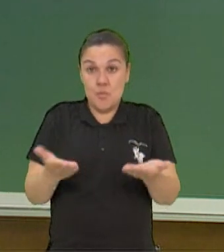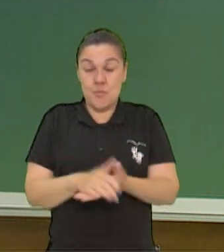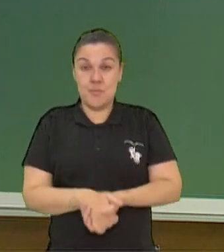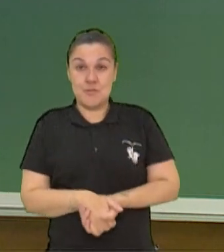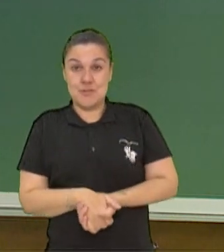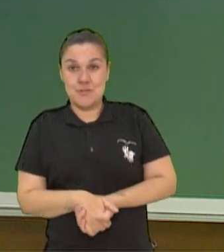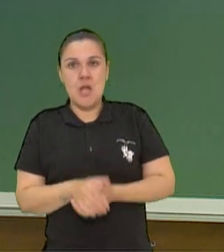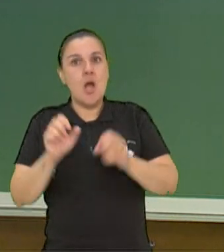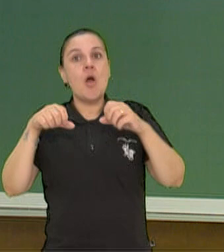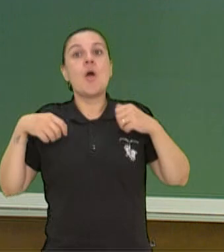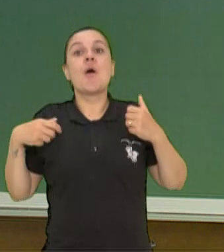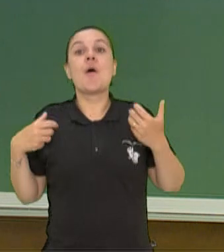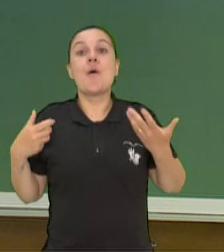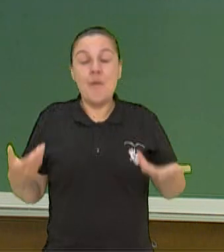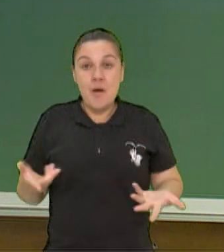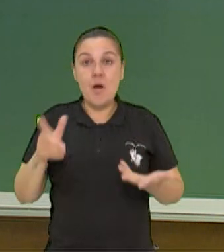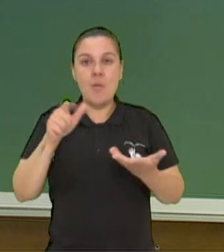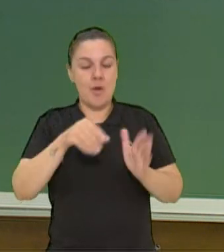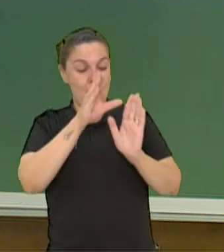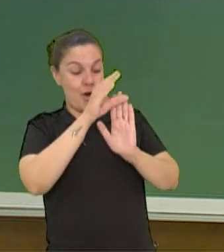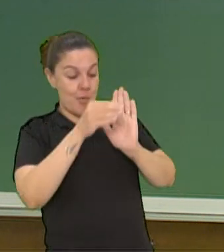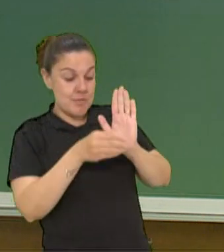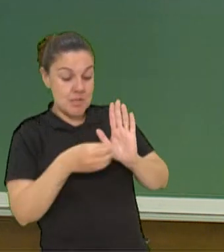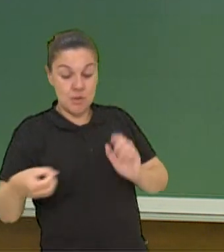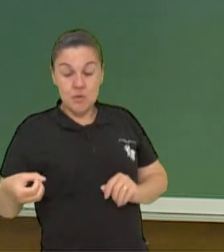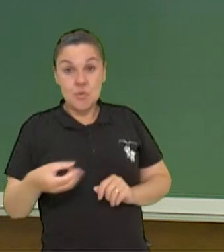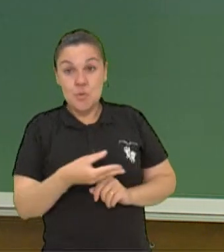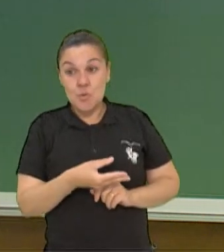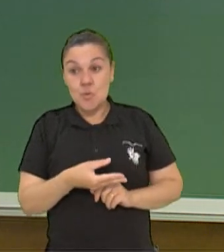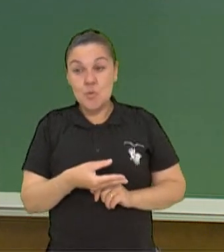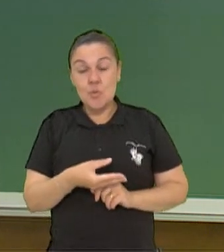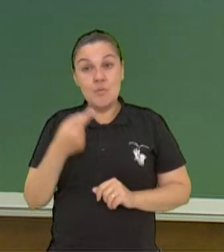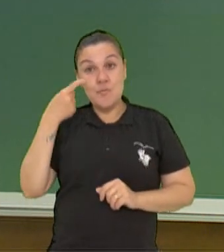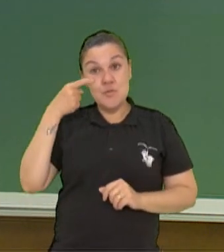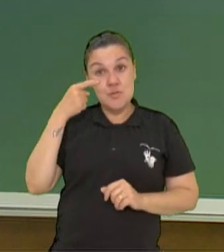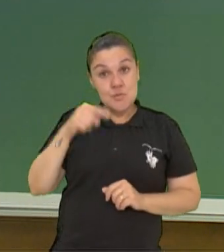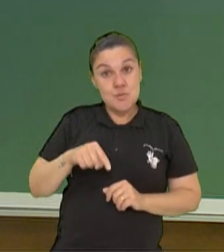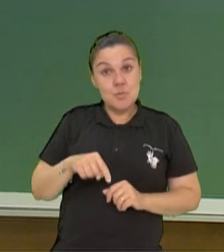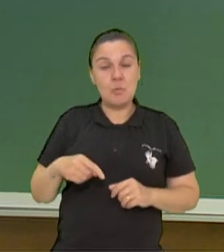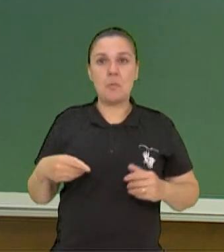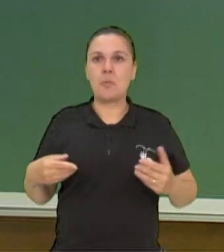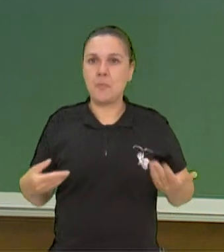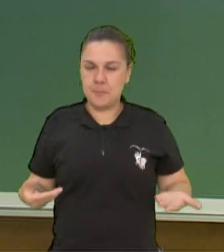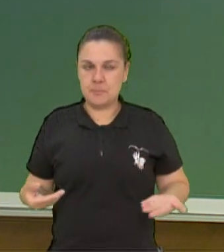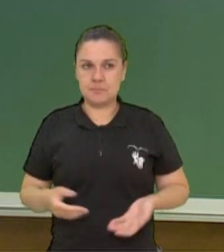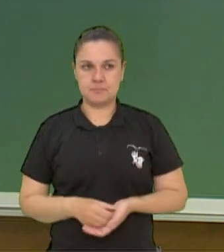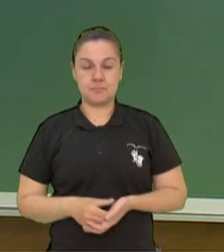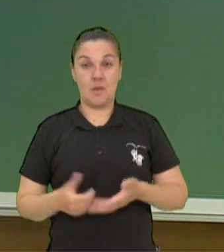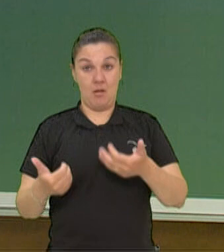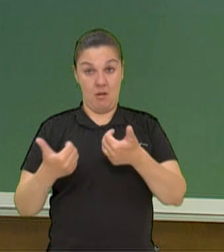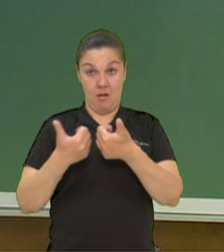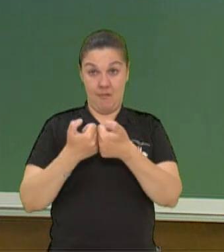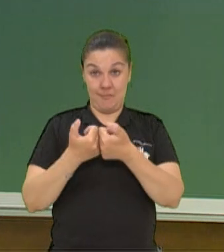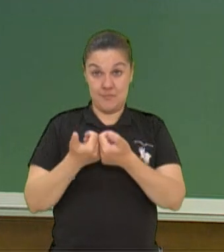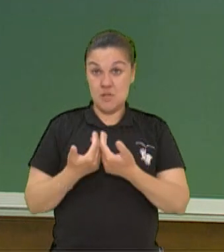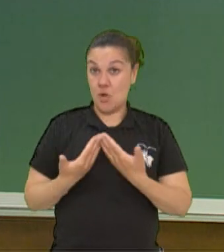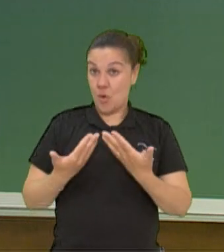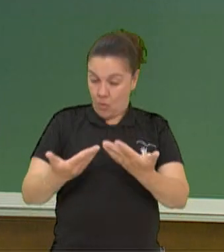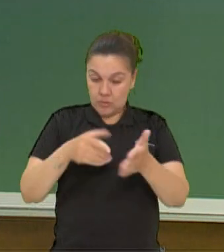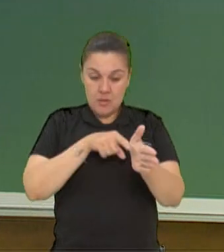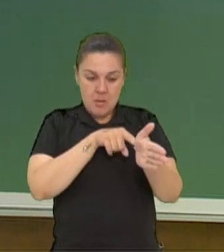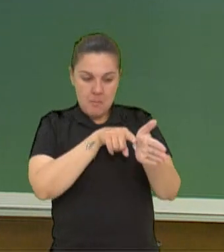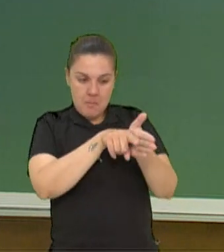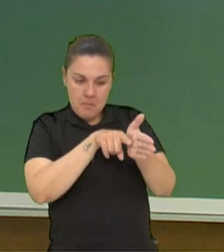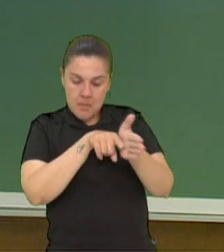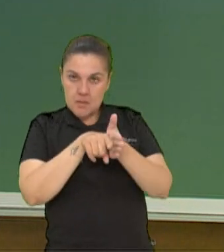os conceitos que a física tem que descobrir ainda? Veja, a física, como toda ciência,